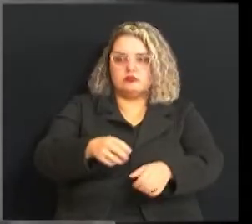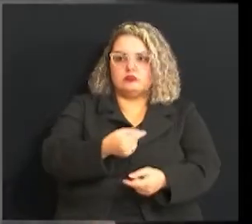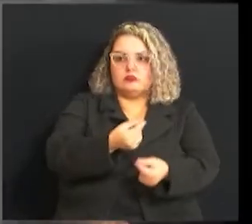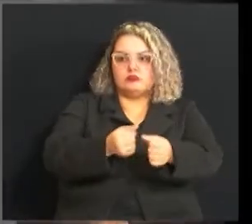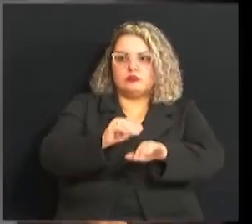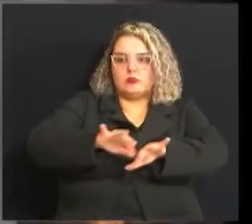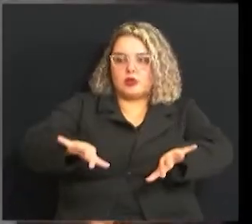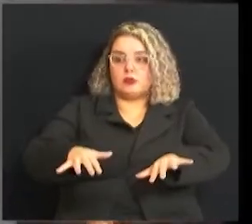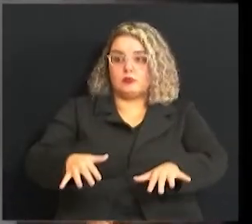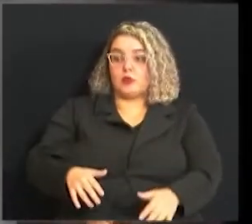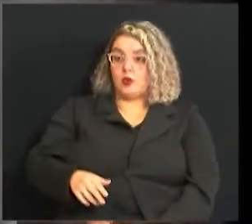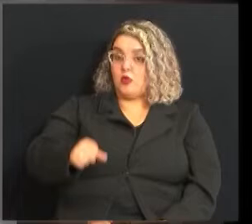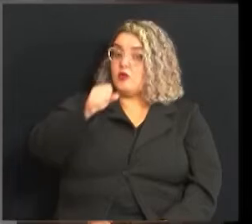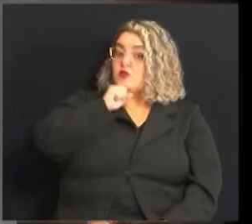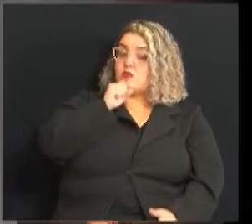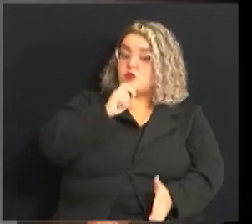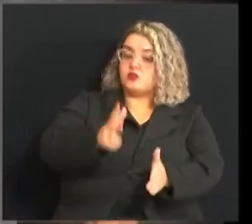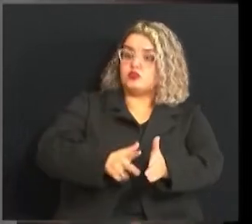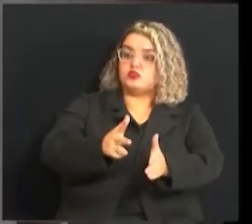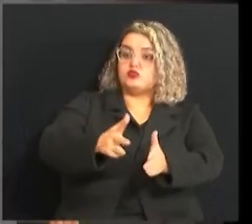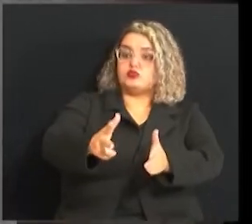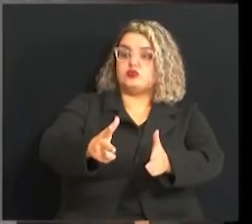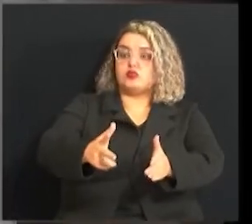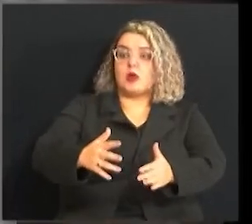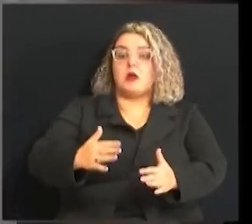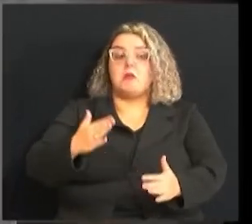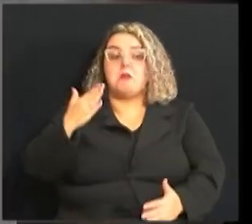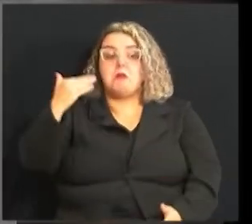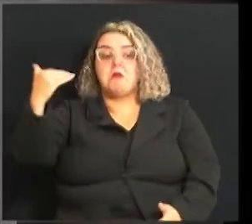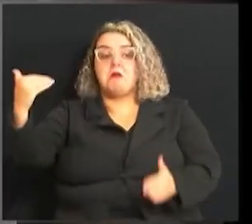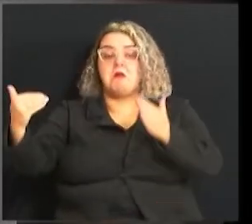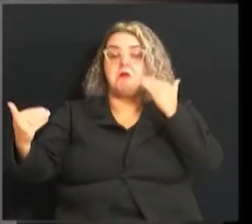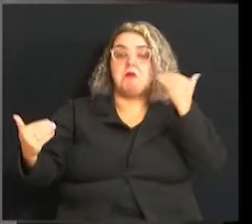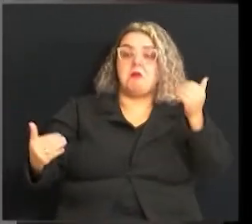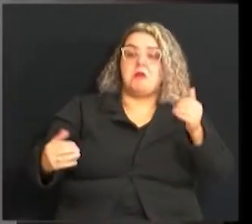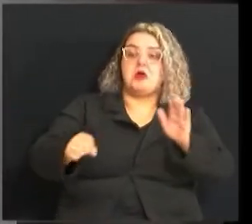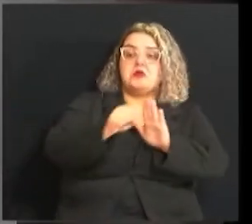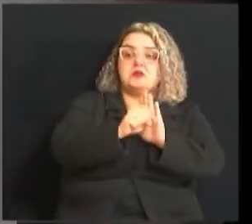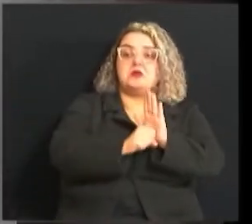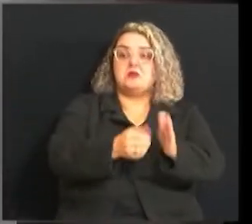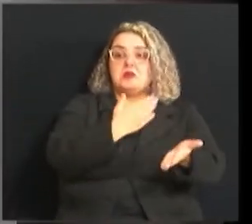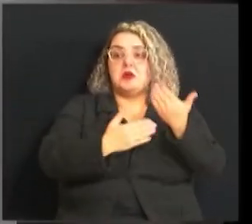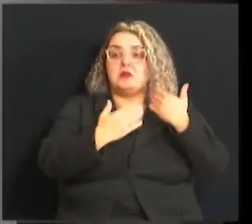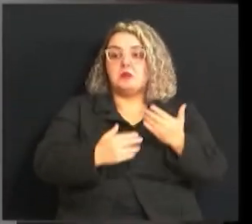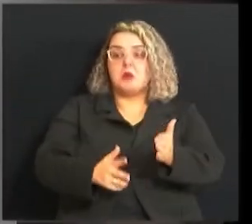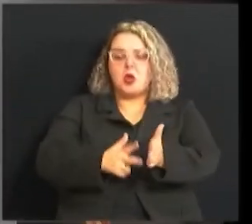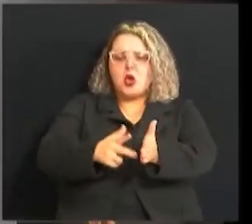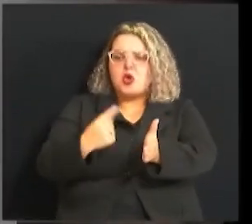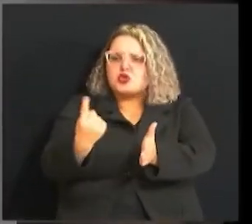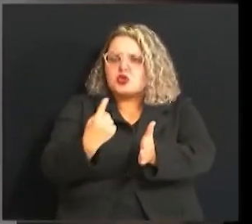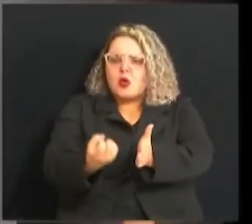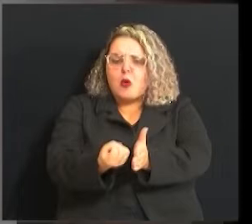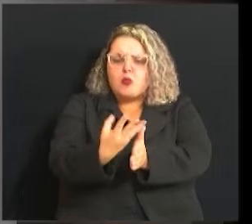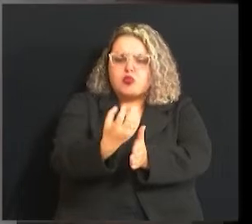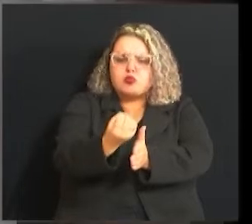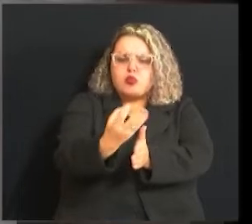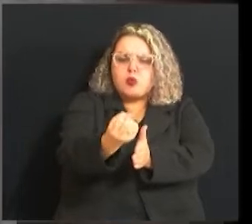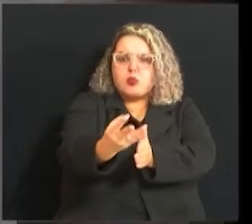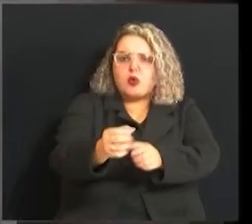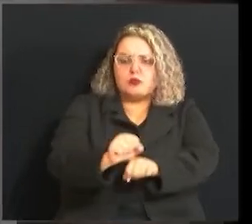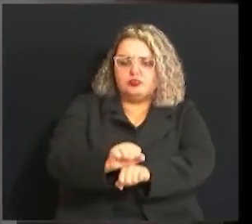O velho trem de ferro fez furor no século passado. Carro que anda sozinho, cuspindo fumaça e